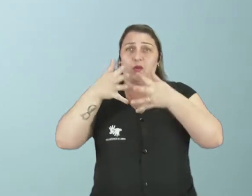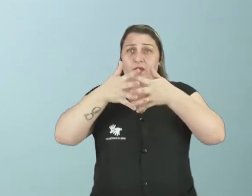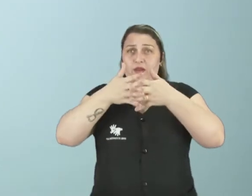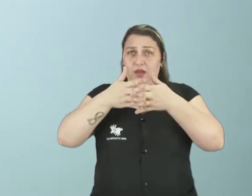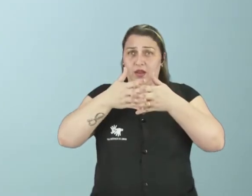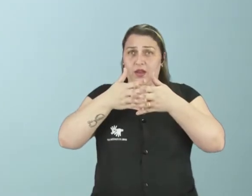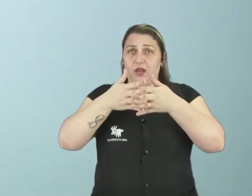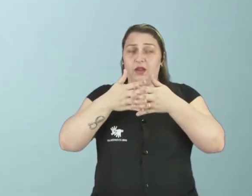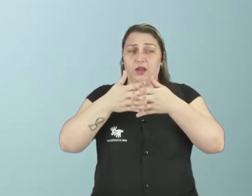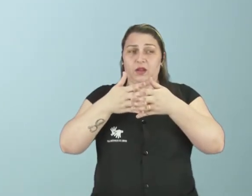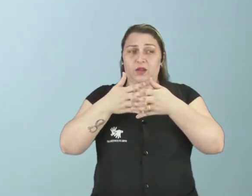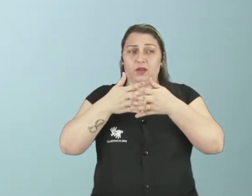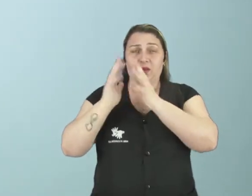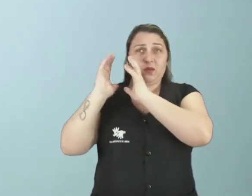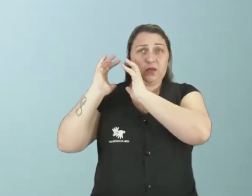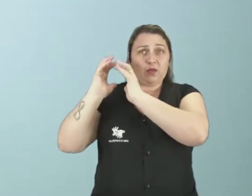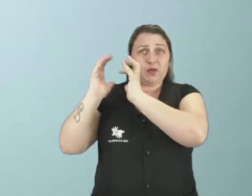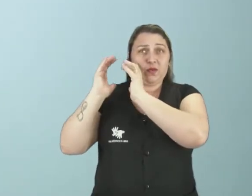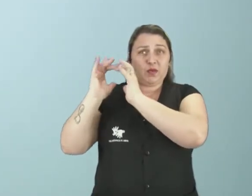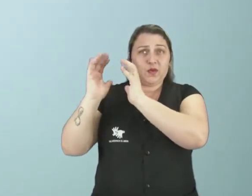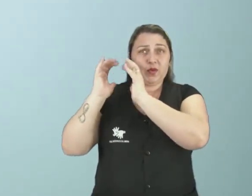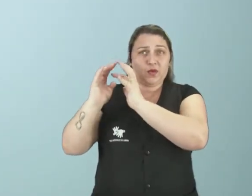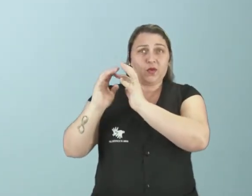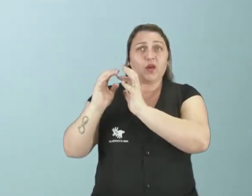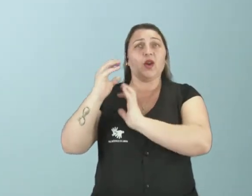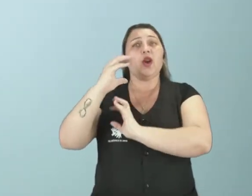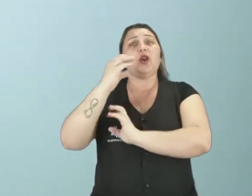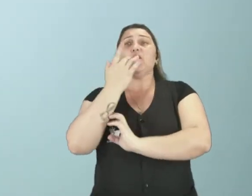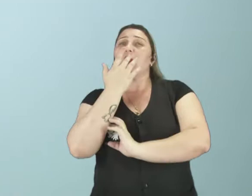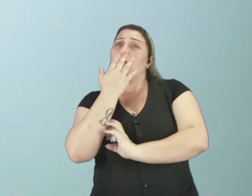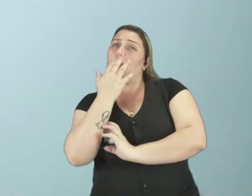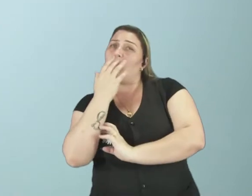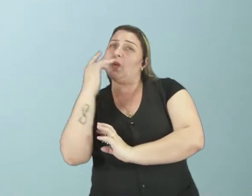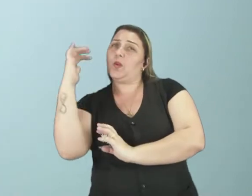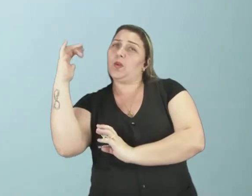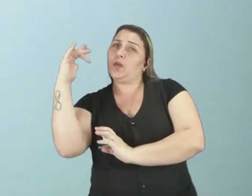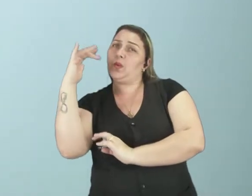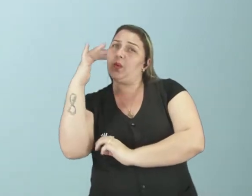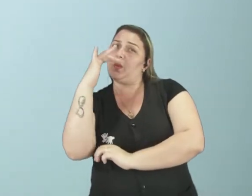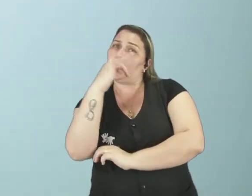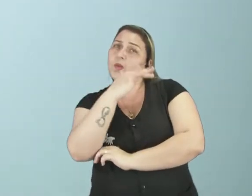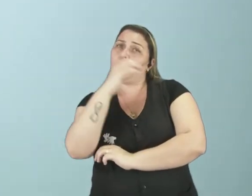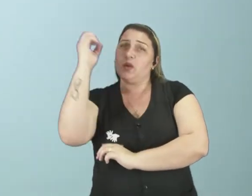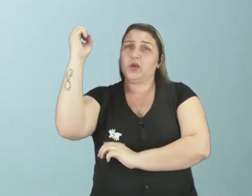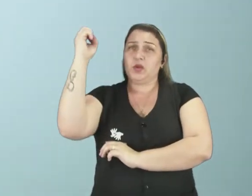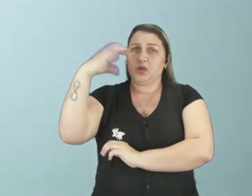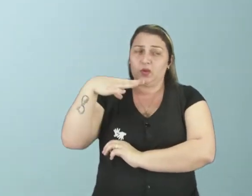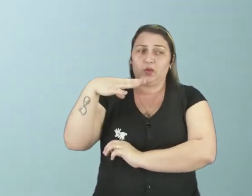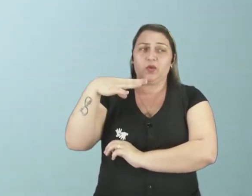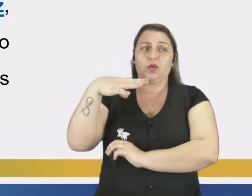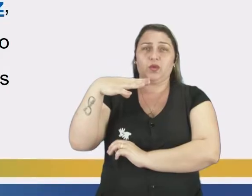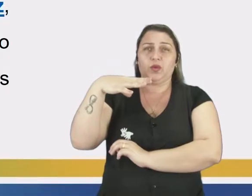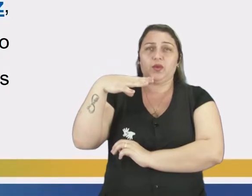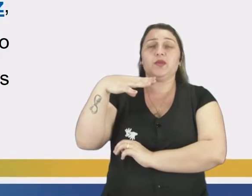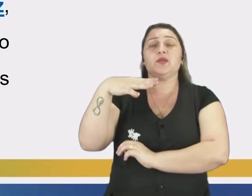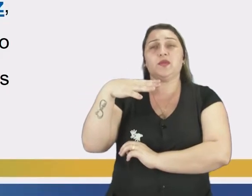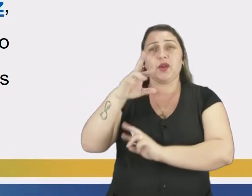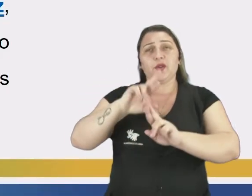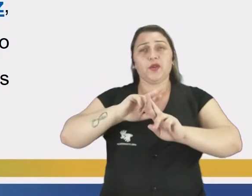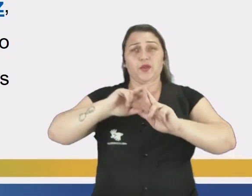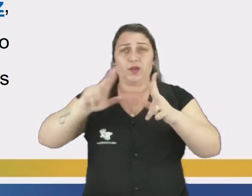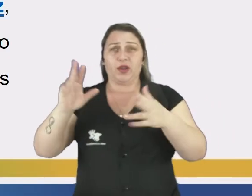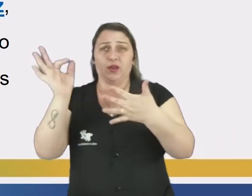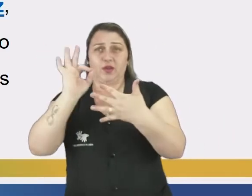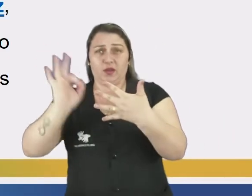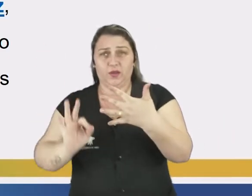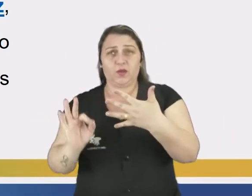gente vai chamar isso de cor. É o que a gente vai chamar de cor. São raios de luz refletidos. Entre os vários fenômenos